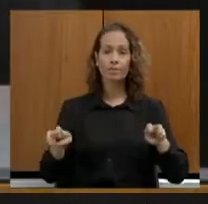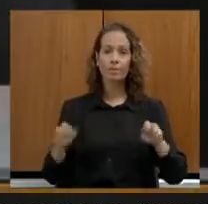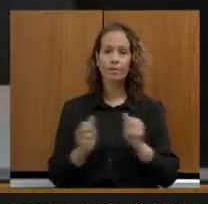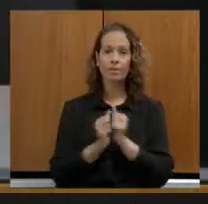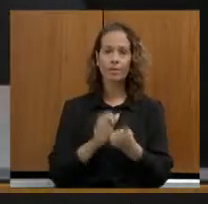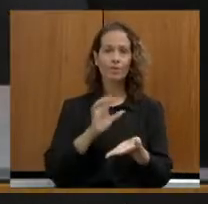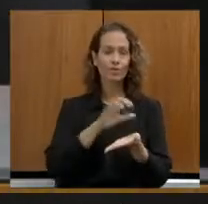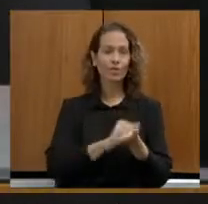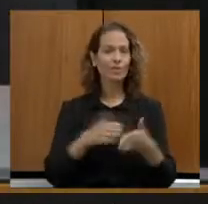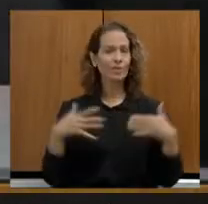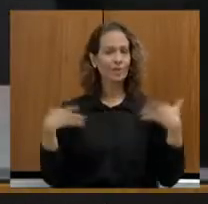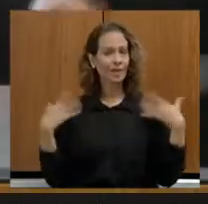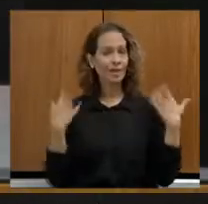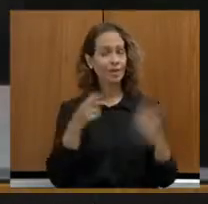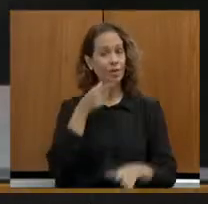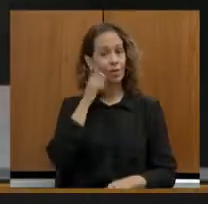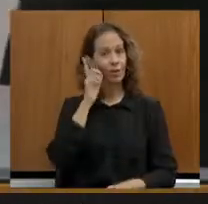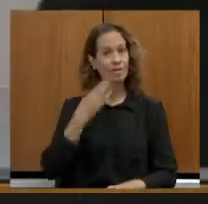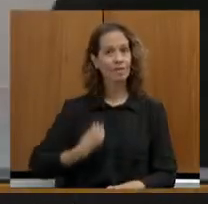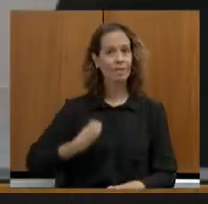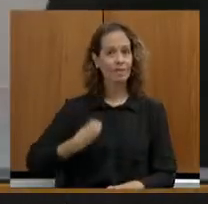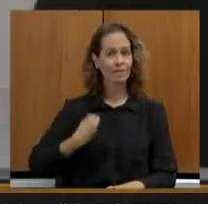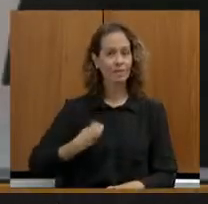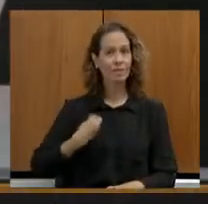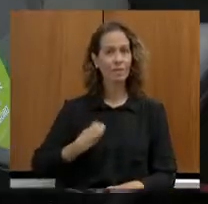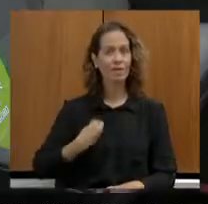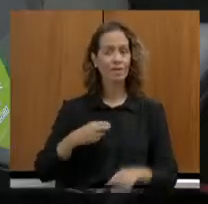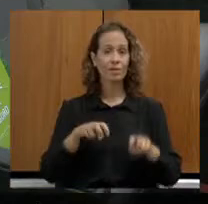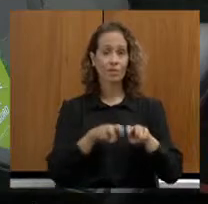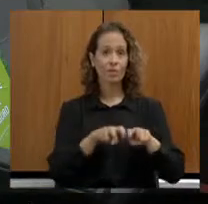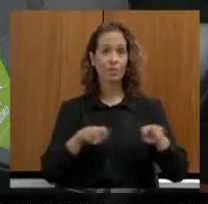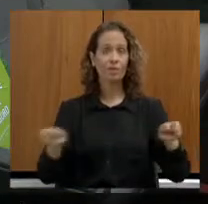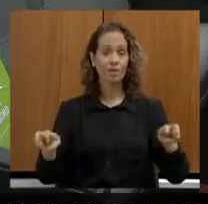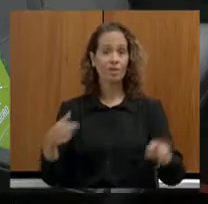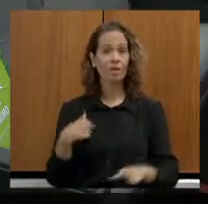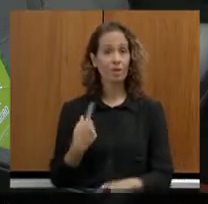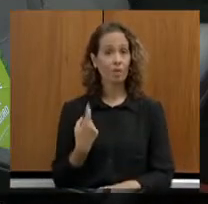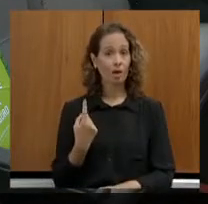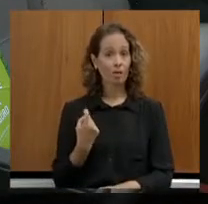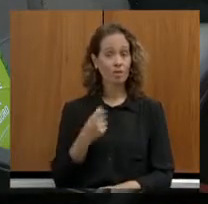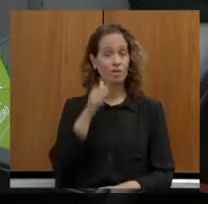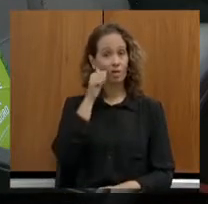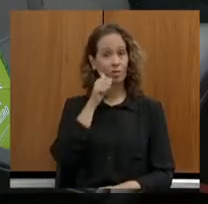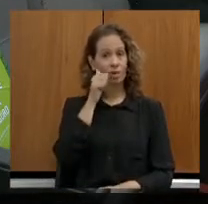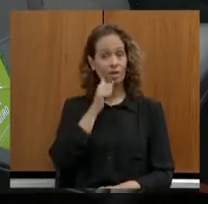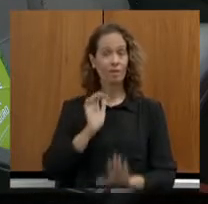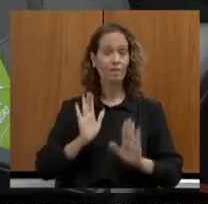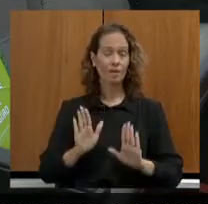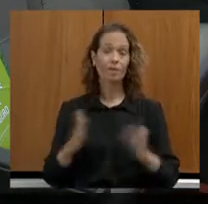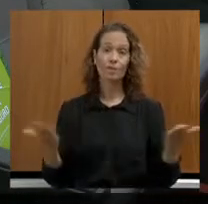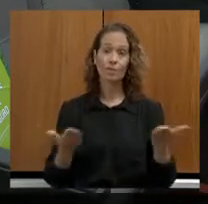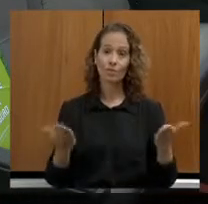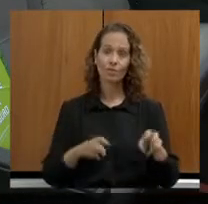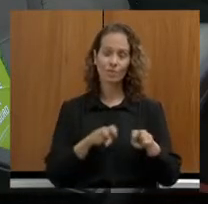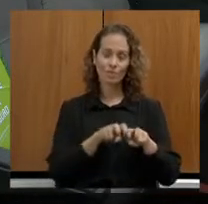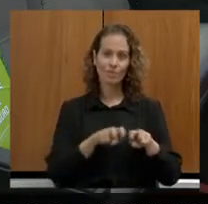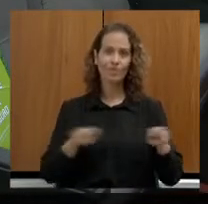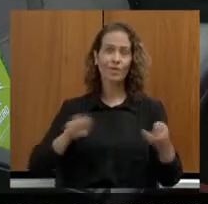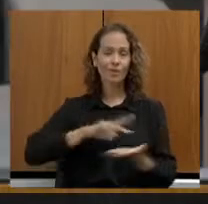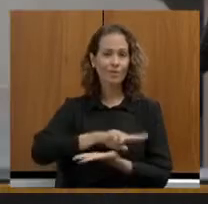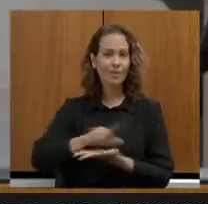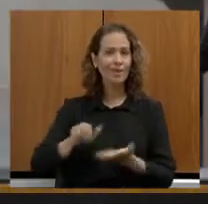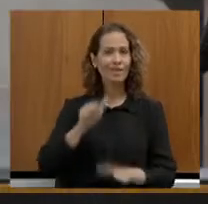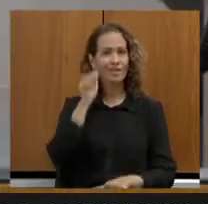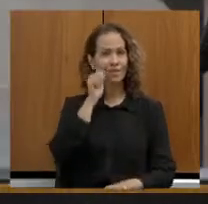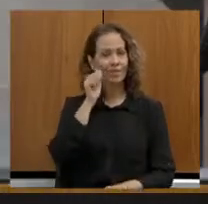me alegra ontem eu participei de uma mesa em que eu era a única mulher Então hoje nós estamos uma mesa com várias